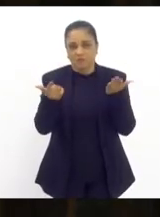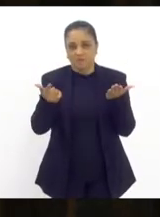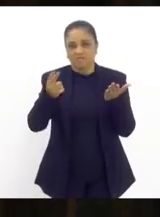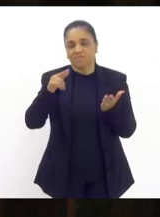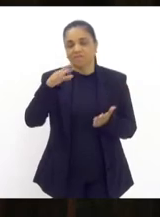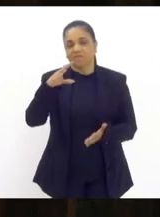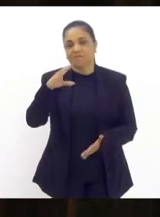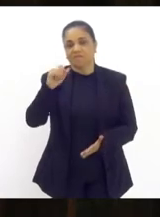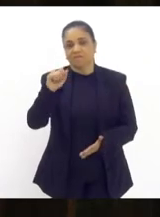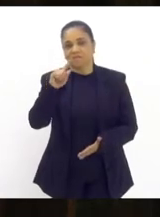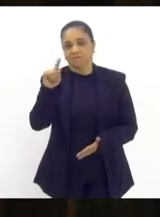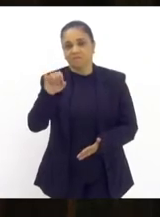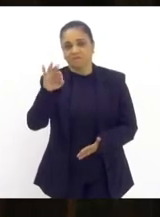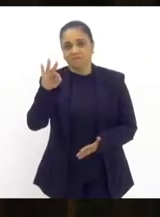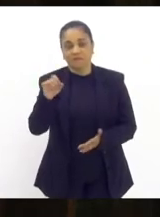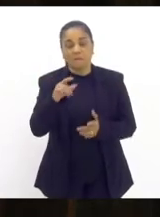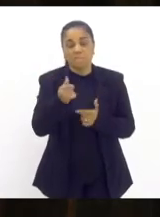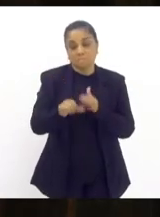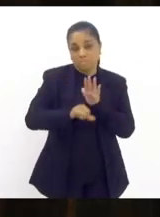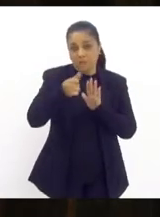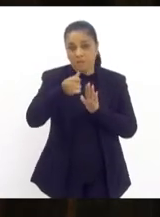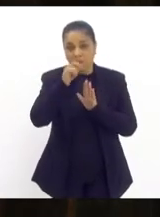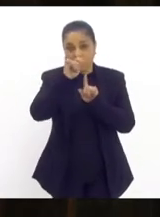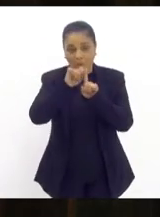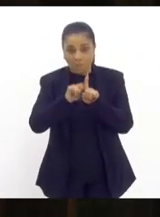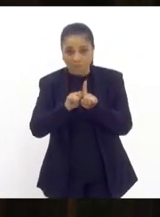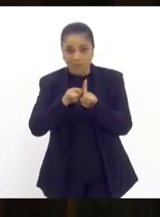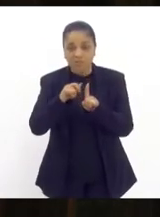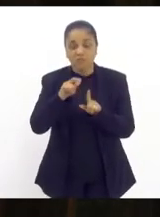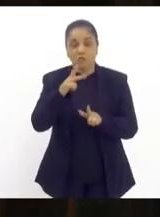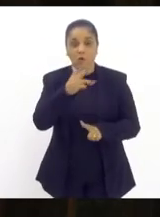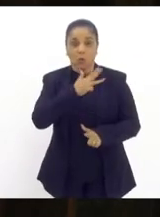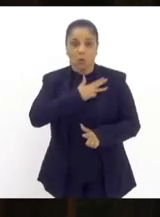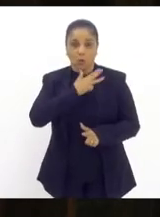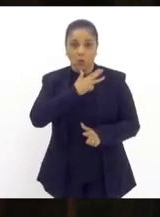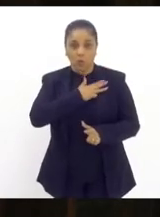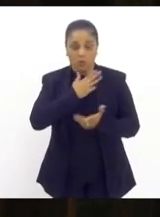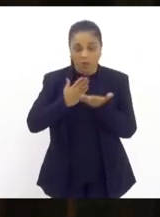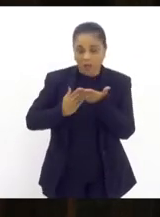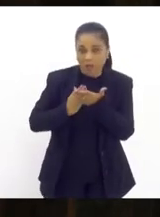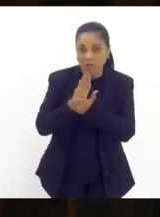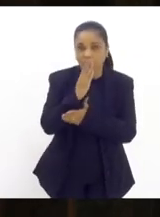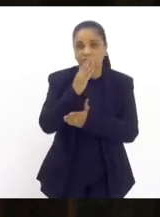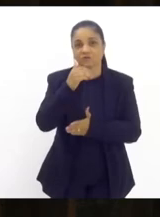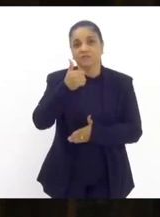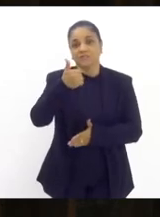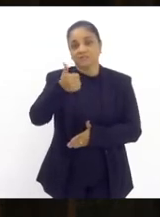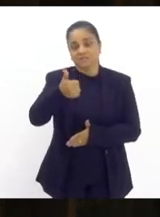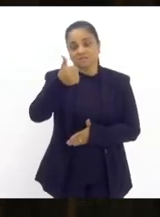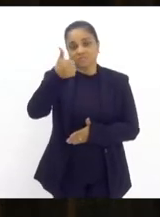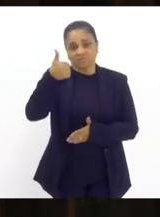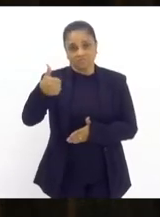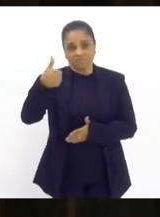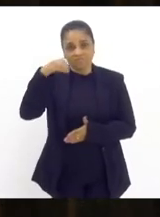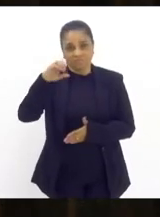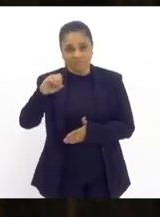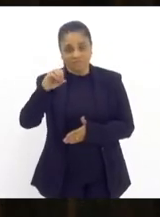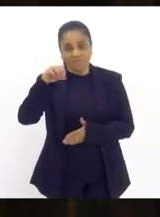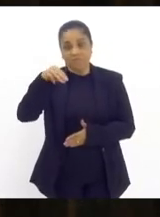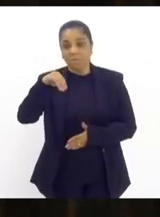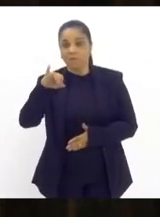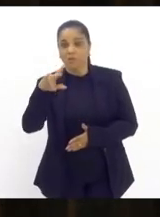no primeiro mês do governo Lula aprovou 110 milhões em projetos para lei